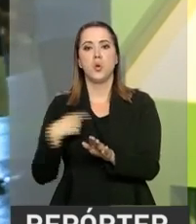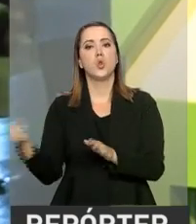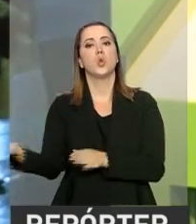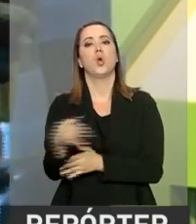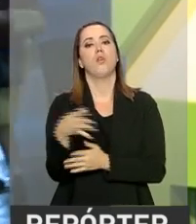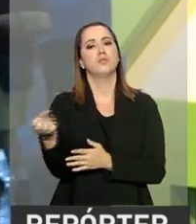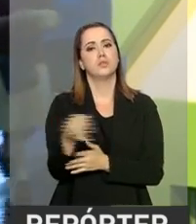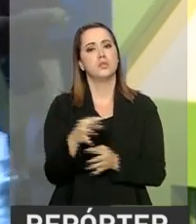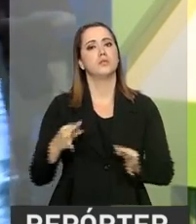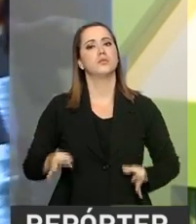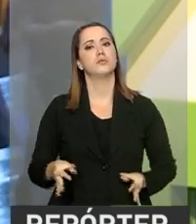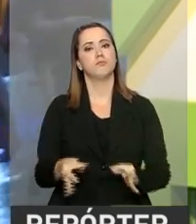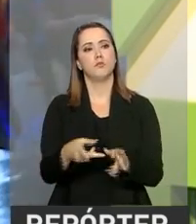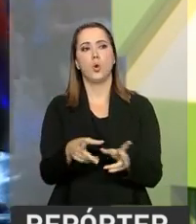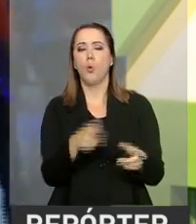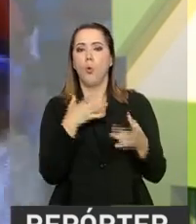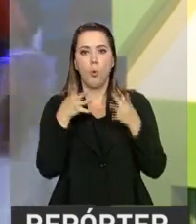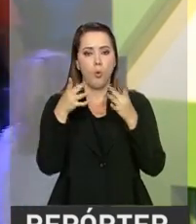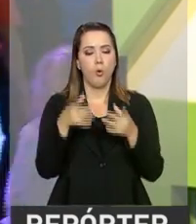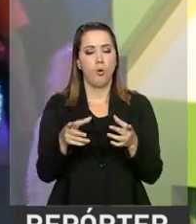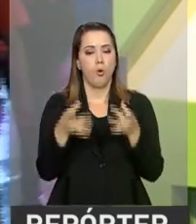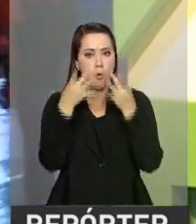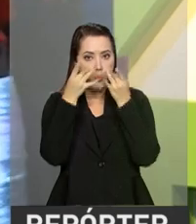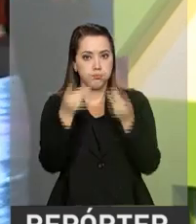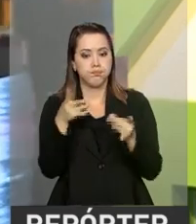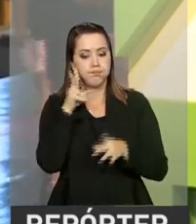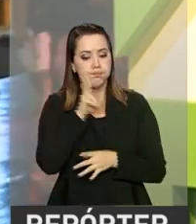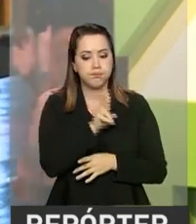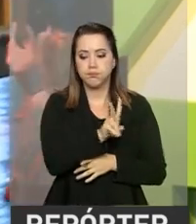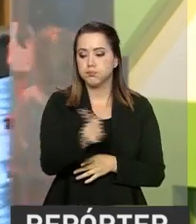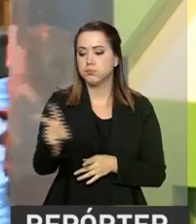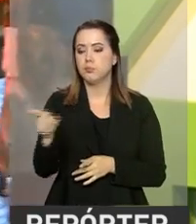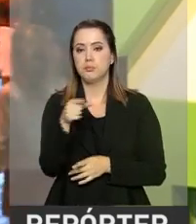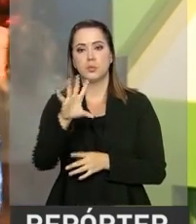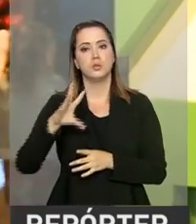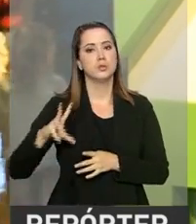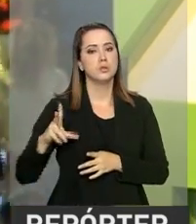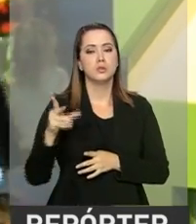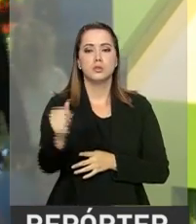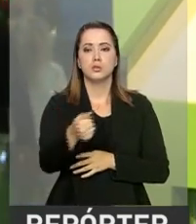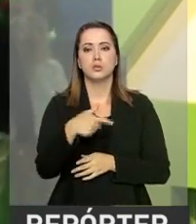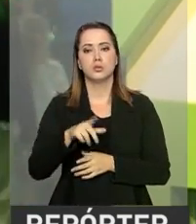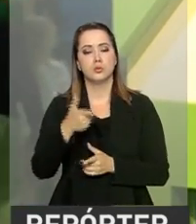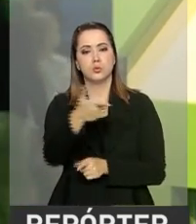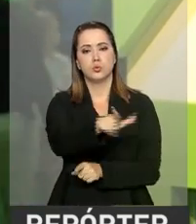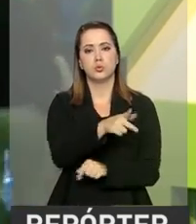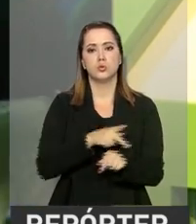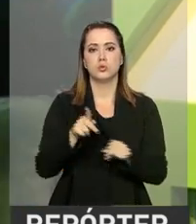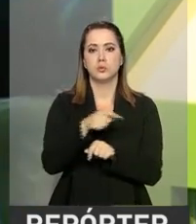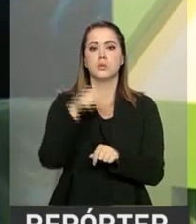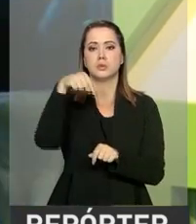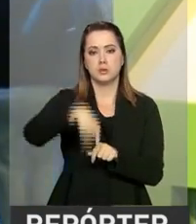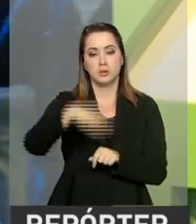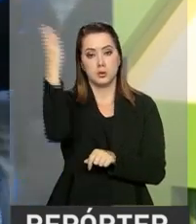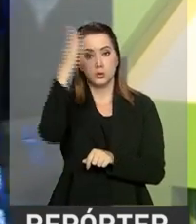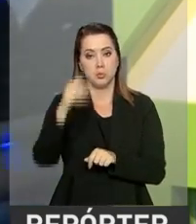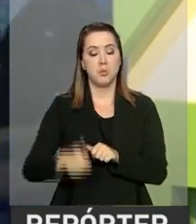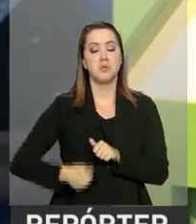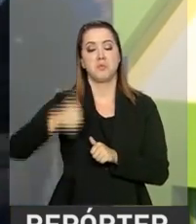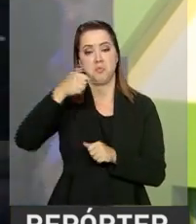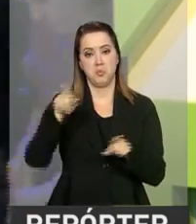inovando ou que está atento ao que as melhores práticas mundiais e, consequentemente, aumenta a nossa competitividade dentro do Brasil. Eu acho que